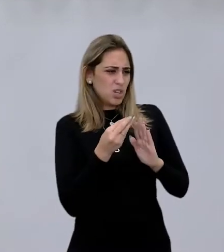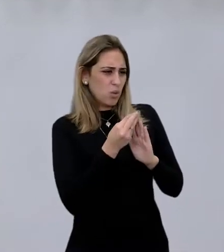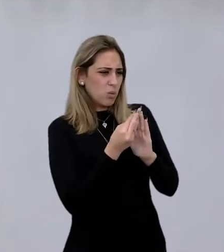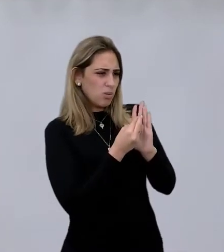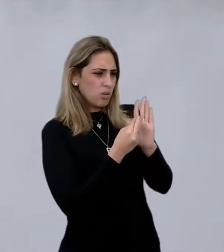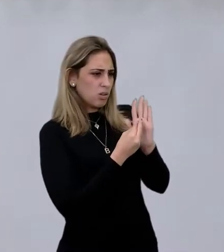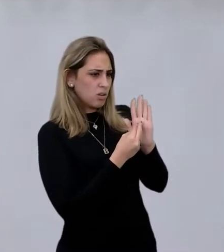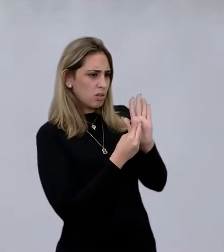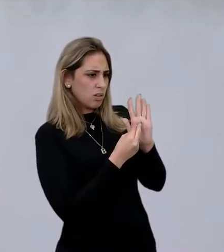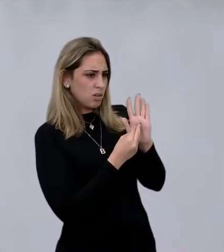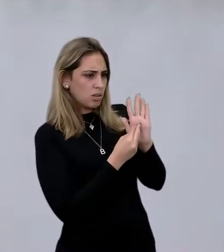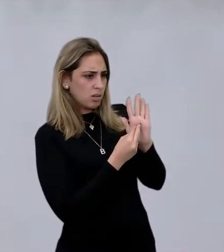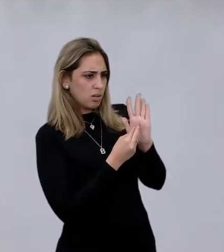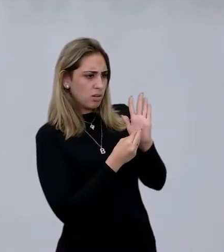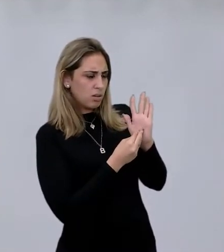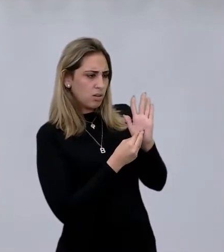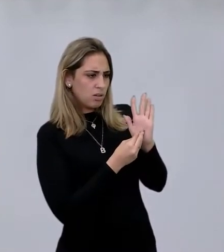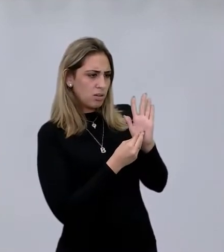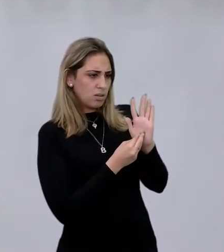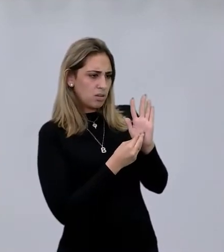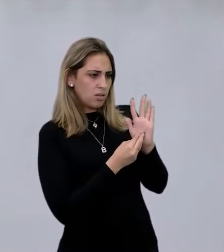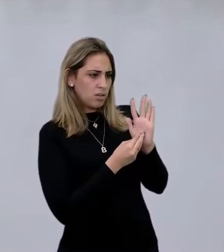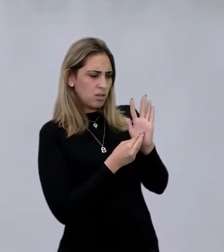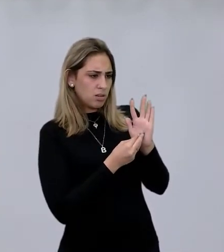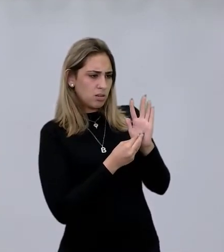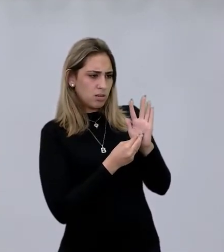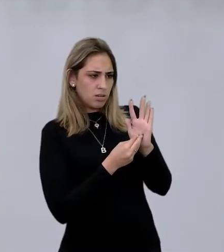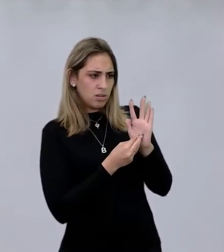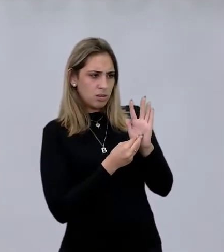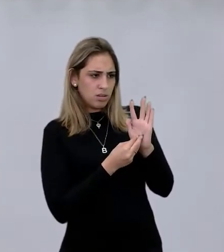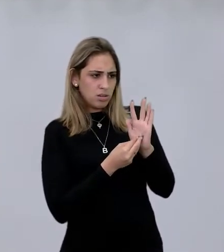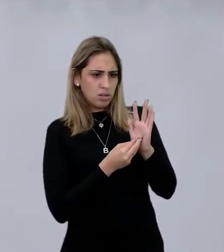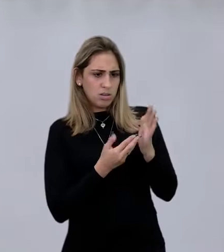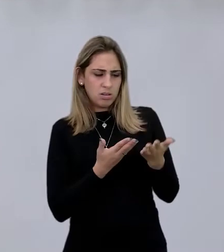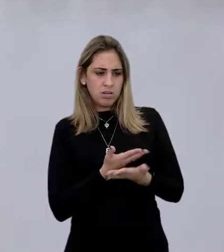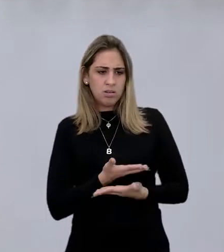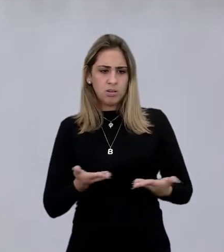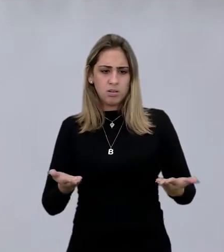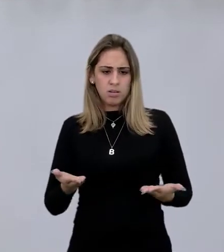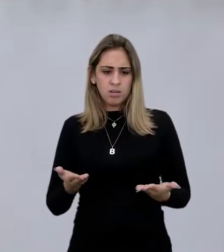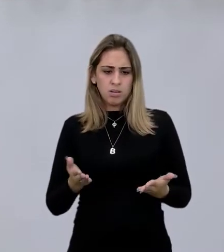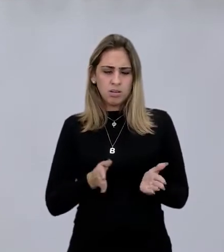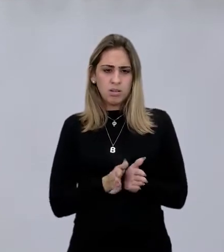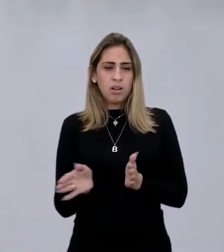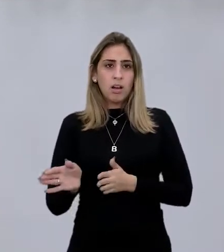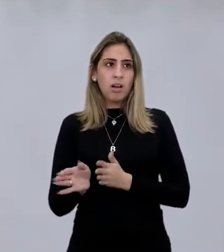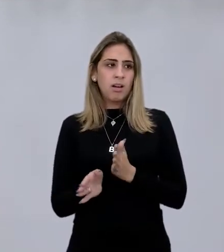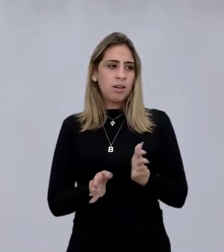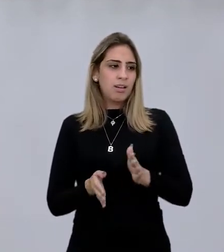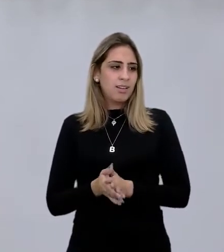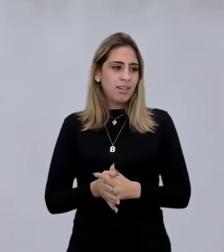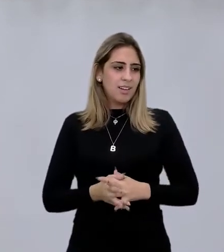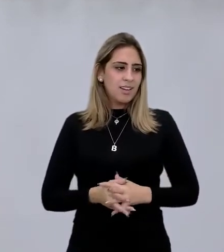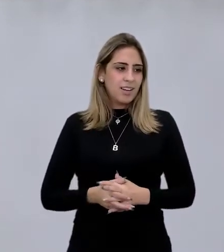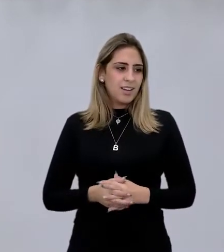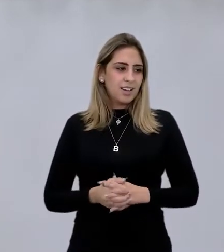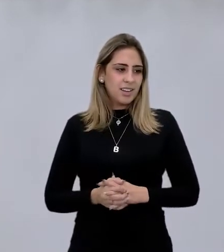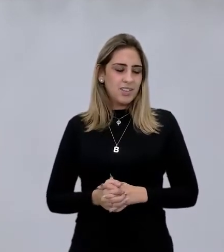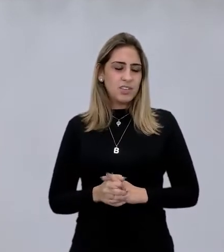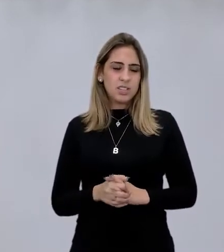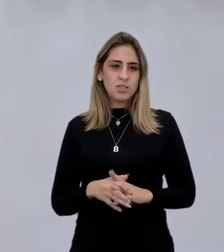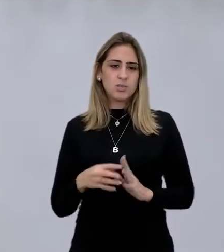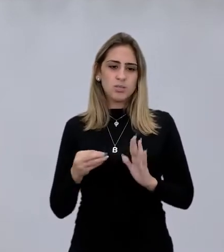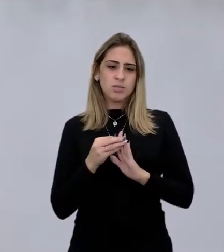feita. Então, vai ser uma contravenção, um desvio individual meu e eu vou sofrer as